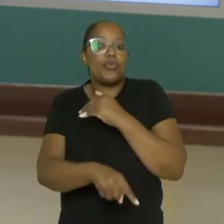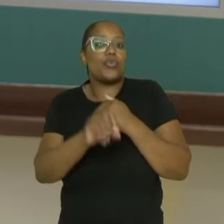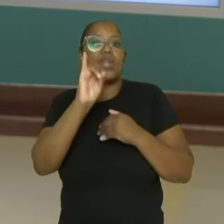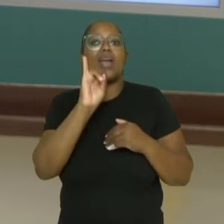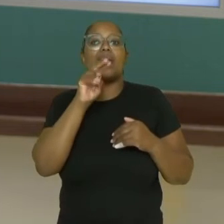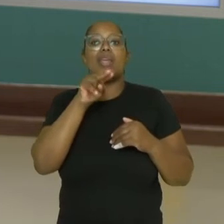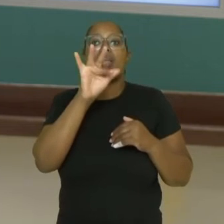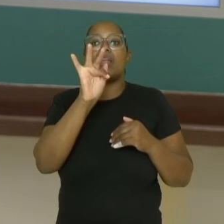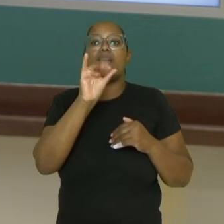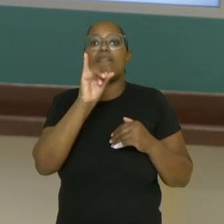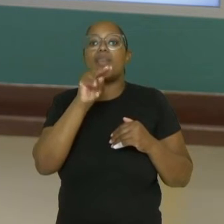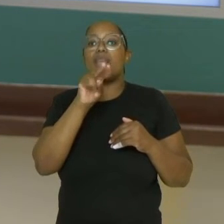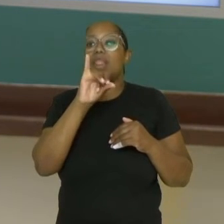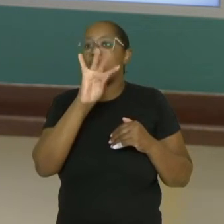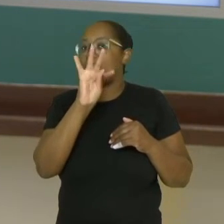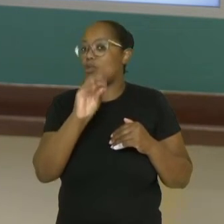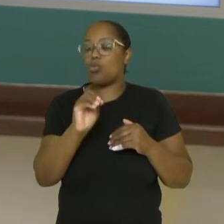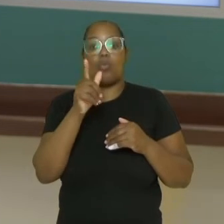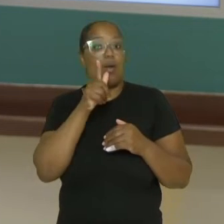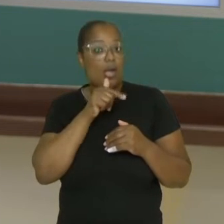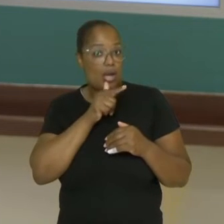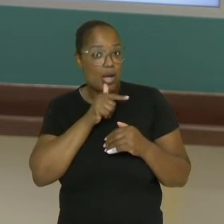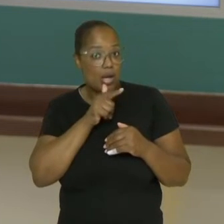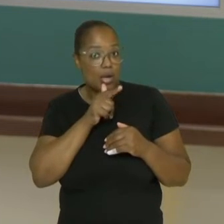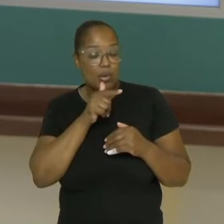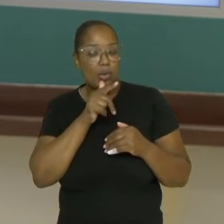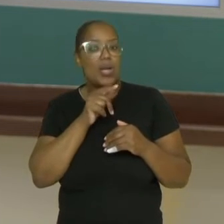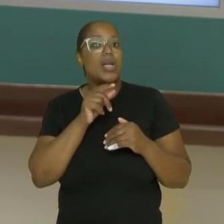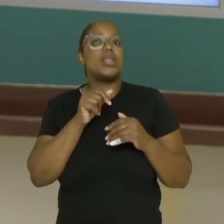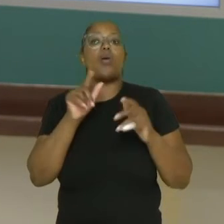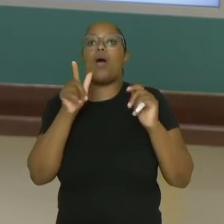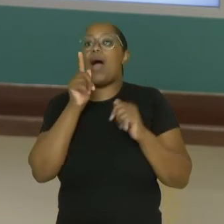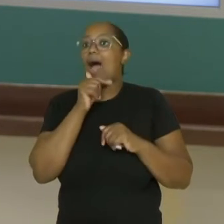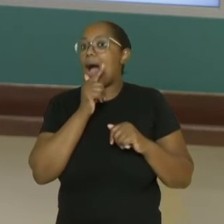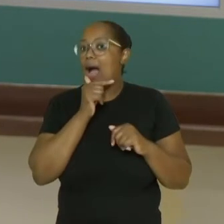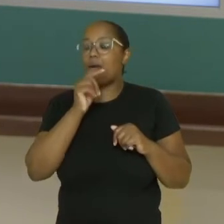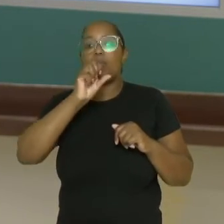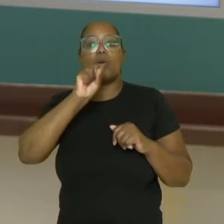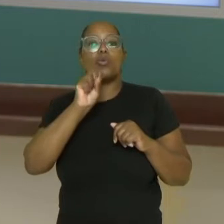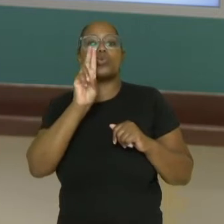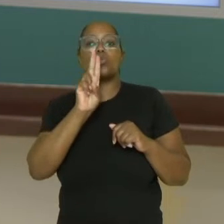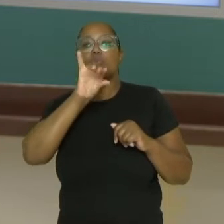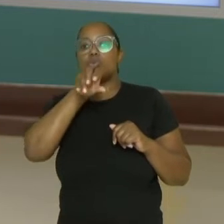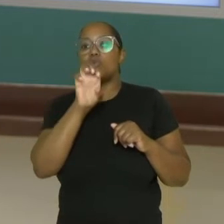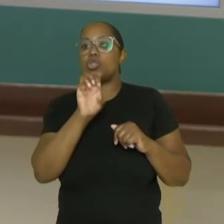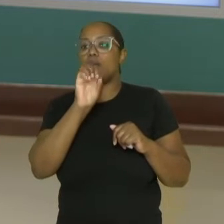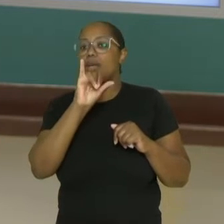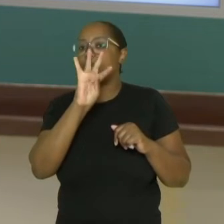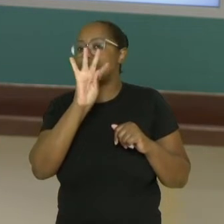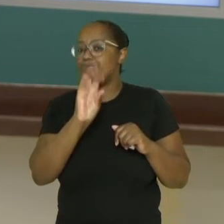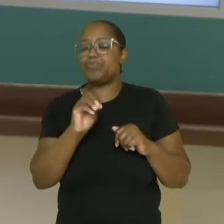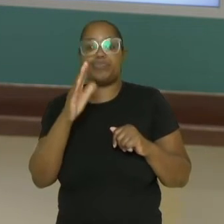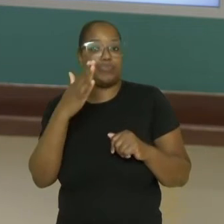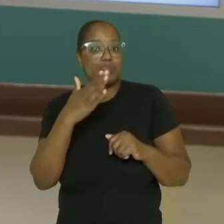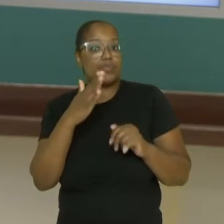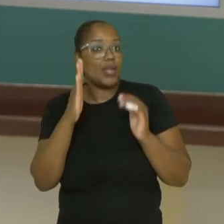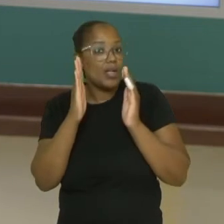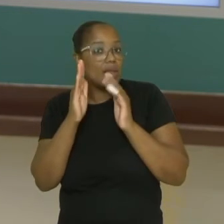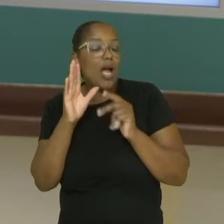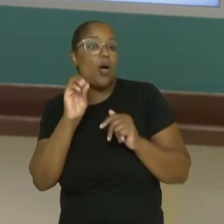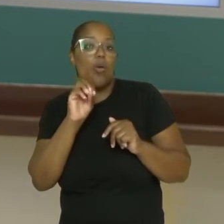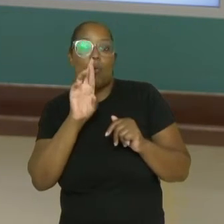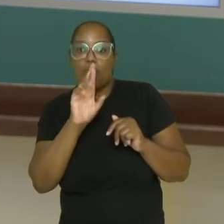Quem? A água. Então, a água seria o sujeito da minha oração.